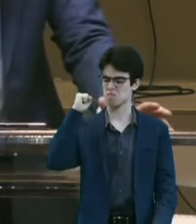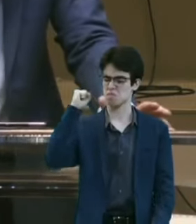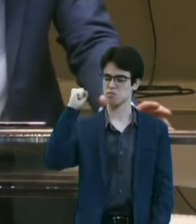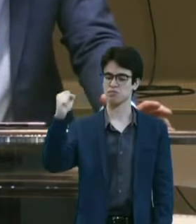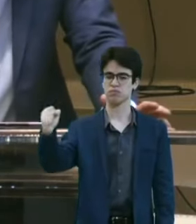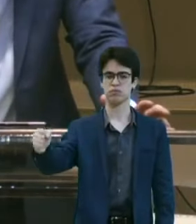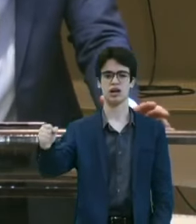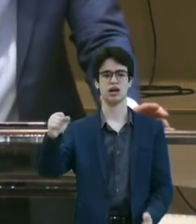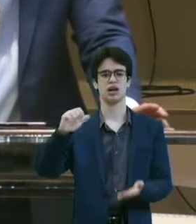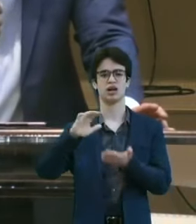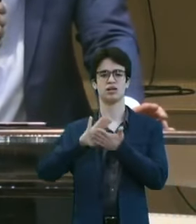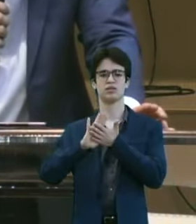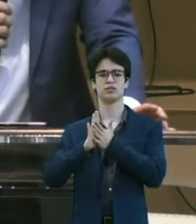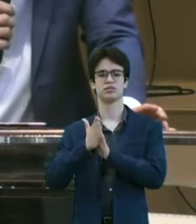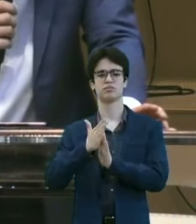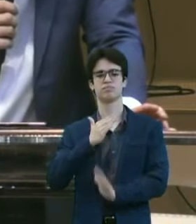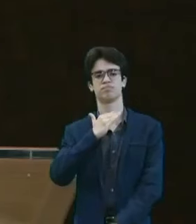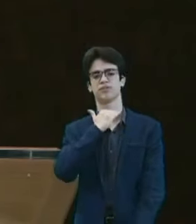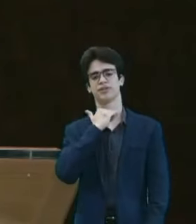matou.